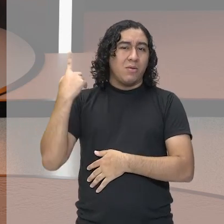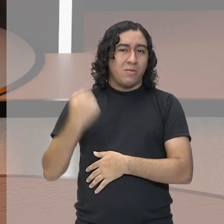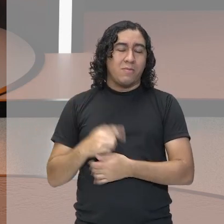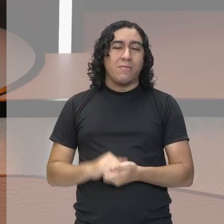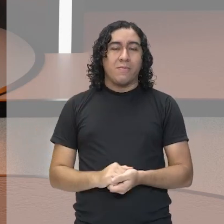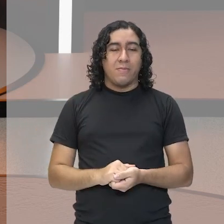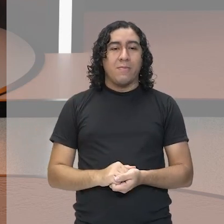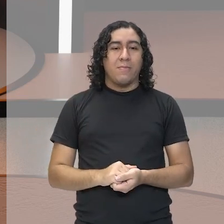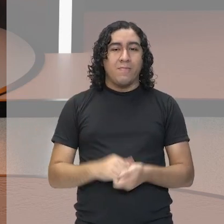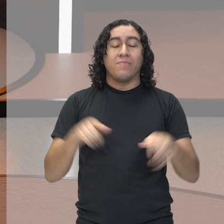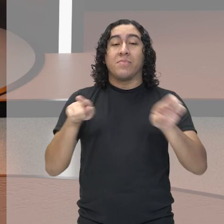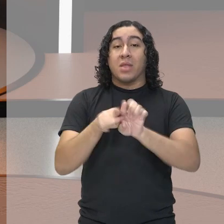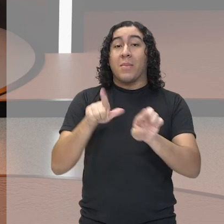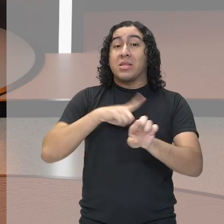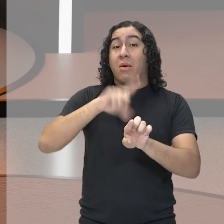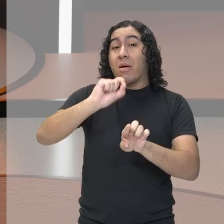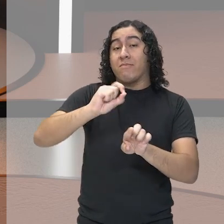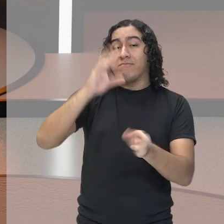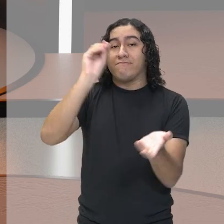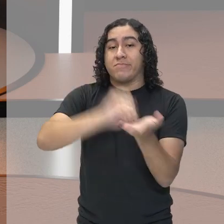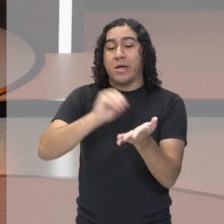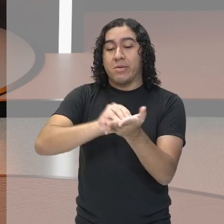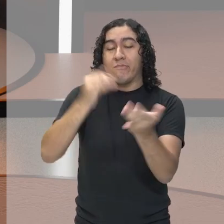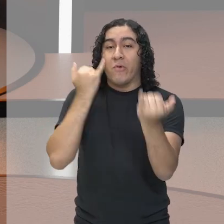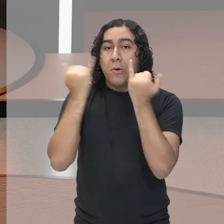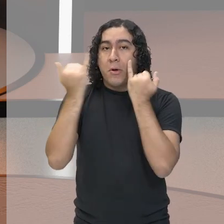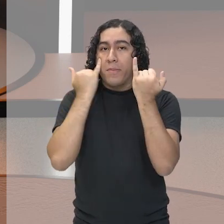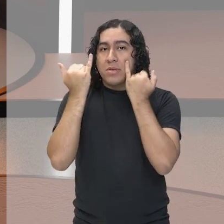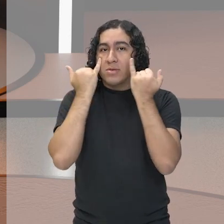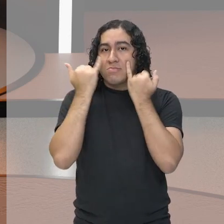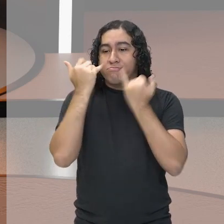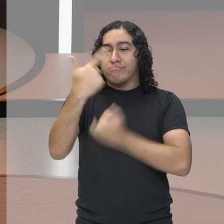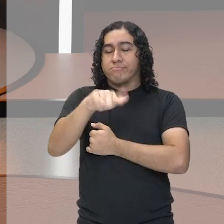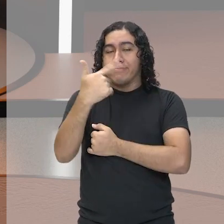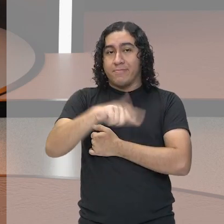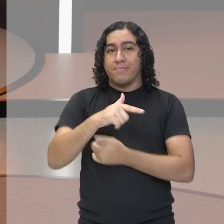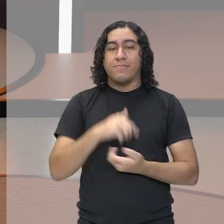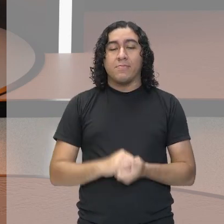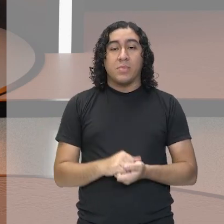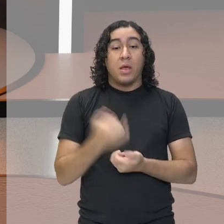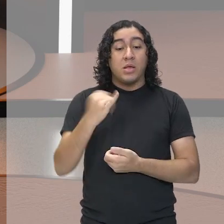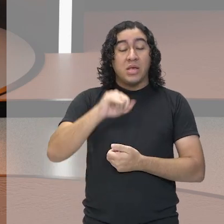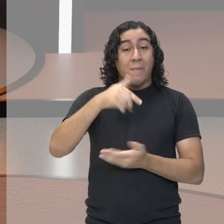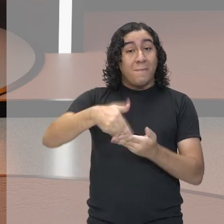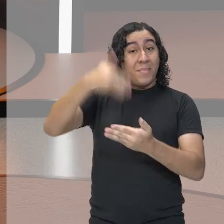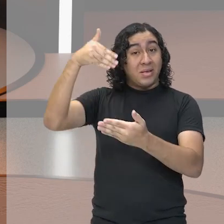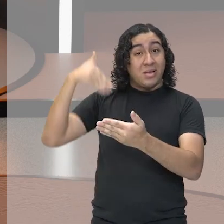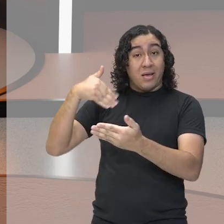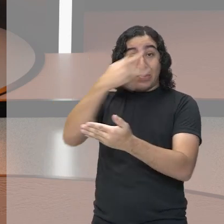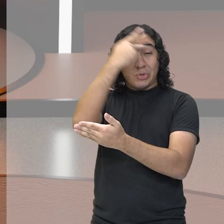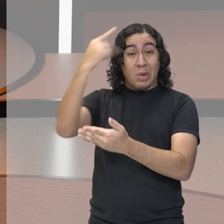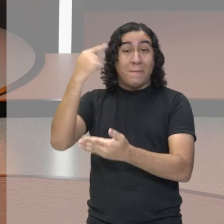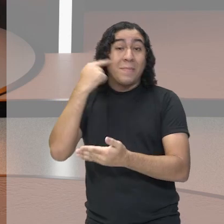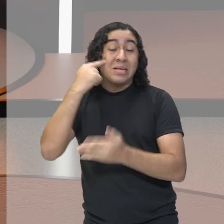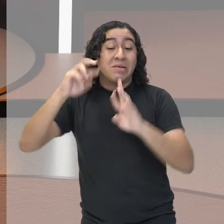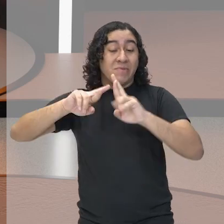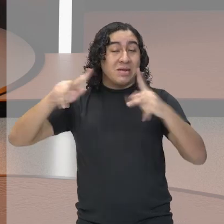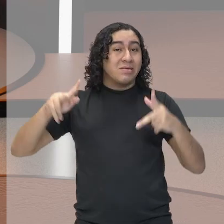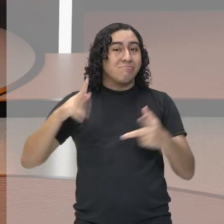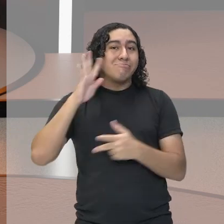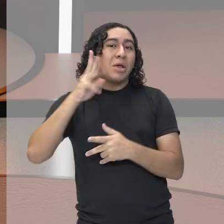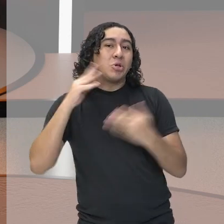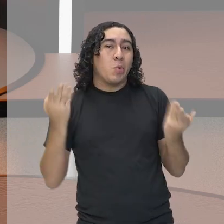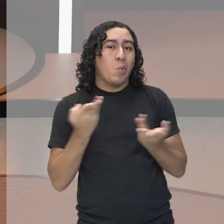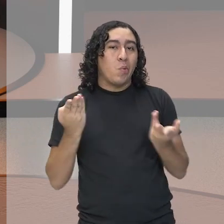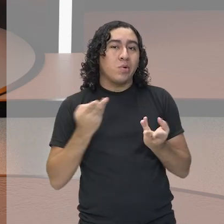quê? Informação, né? Faltou informação. Então, se naquele tempo já se pensava assim, imagina, né, como é que é hoje.